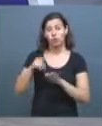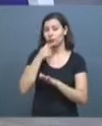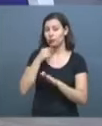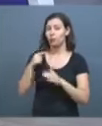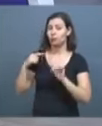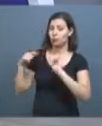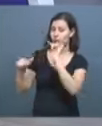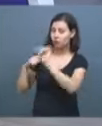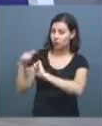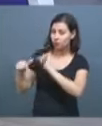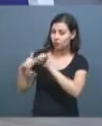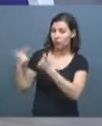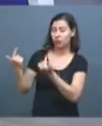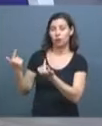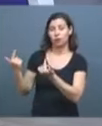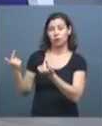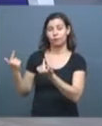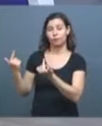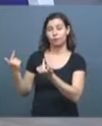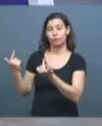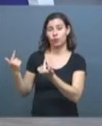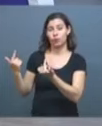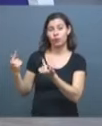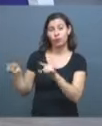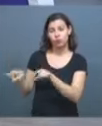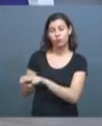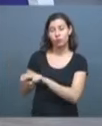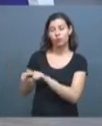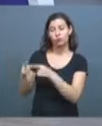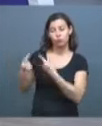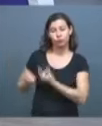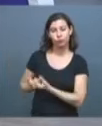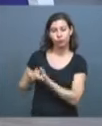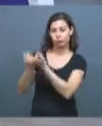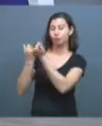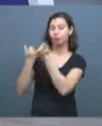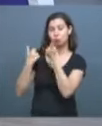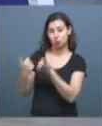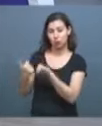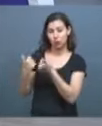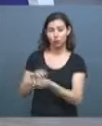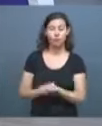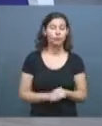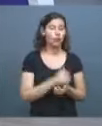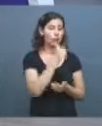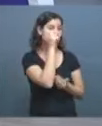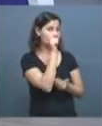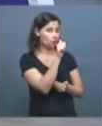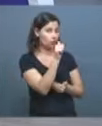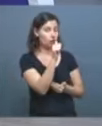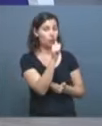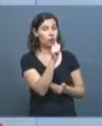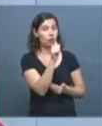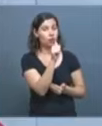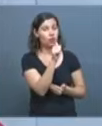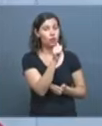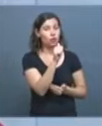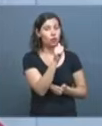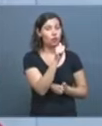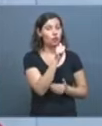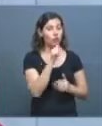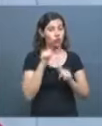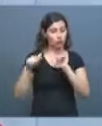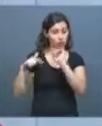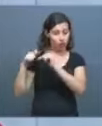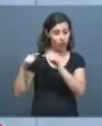trabalho, principalmente nessa área de ser bem-sucedido. A mulher, existe uma pressão por trabalhar, tanto na parte do